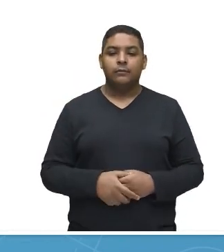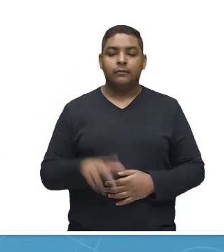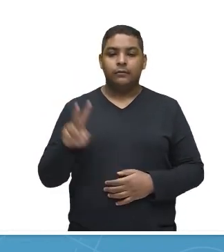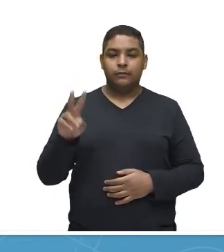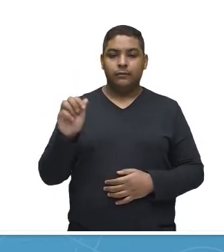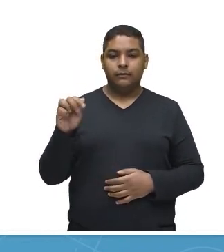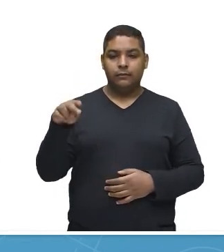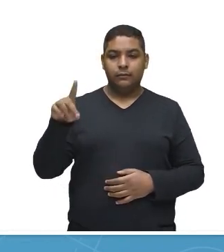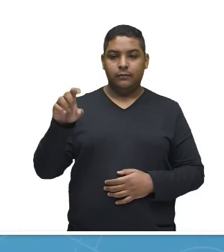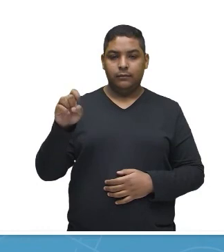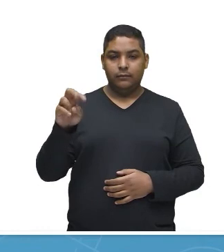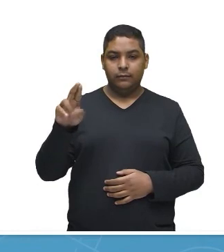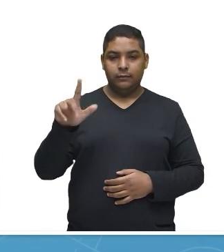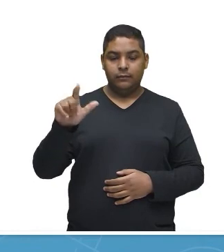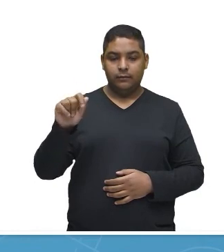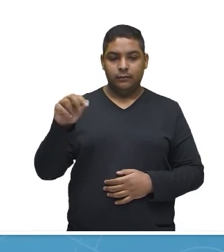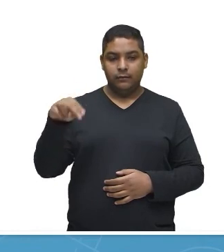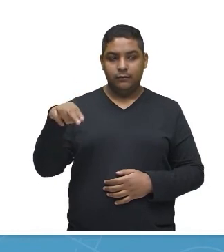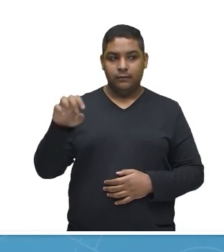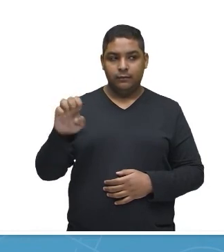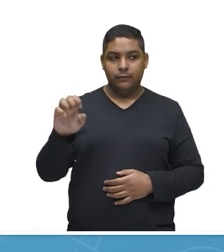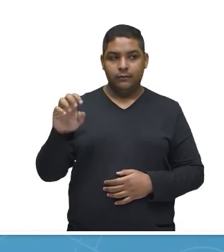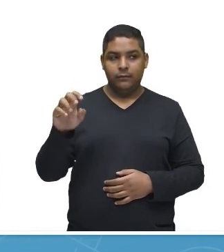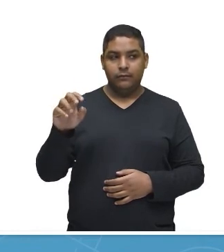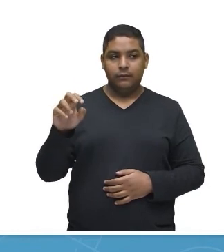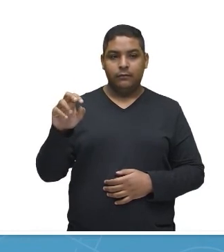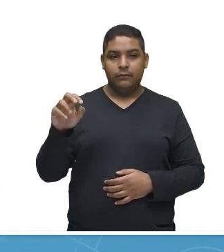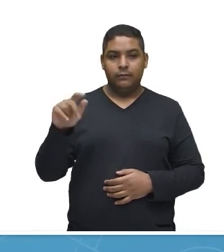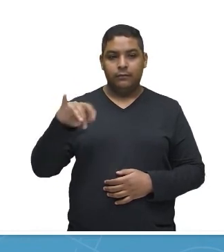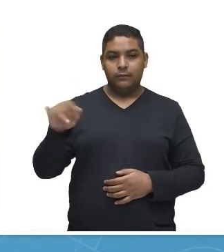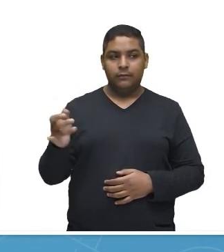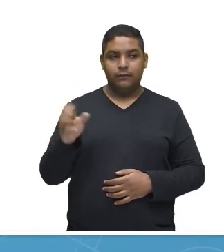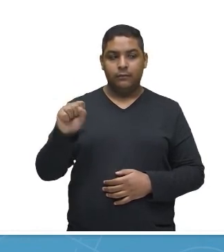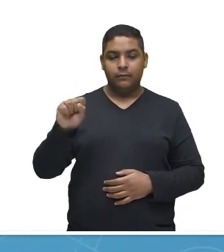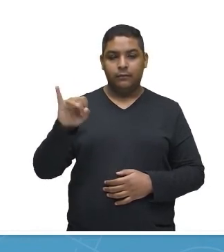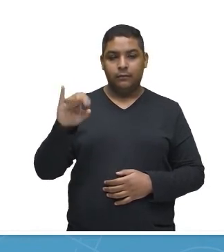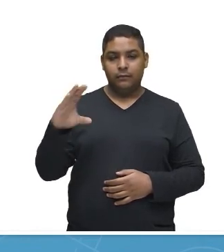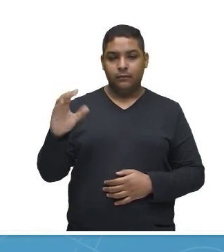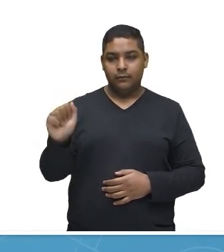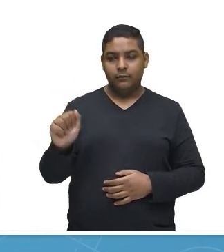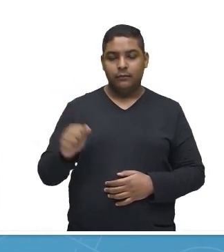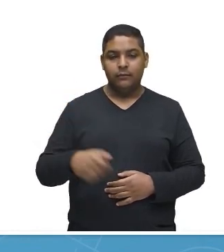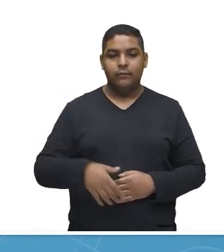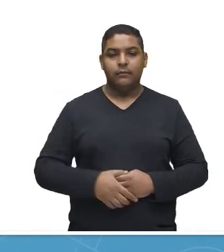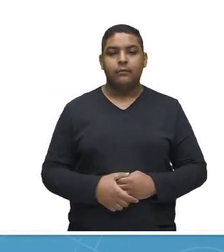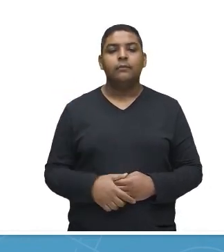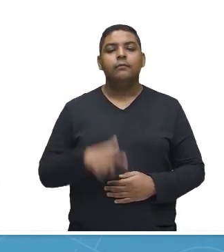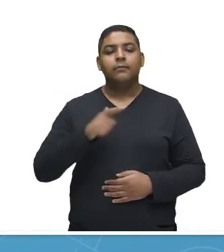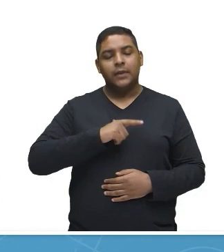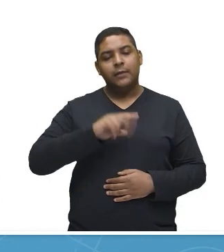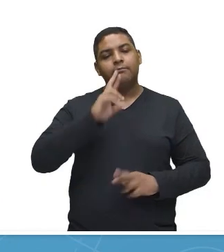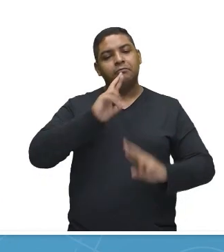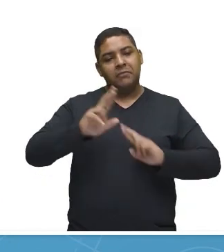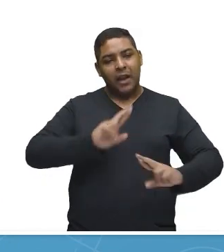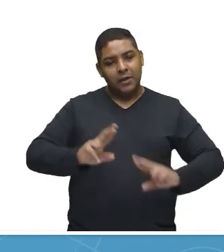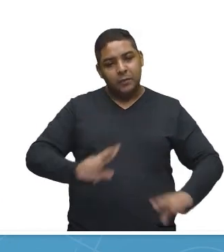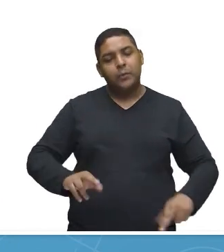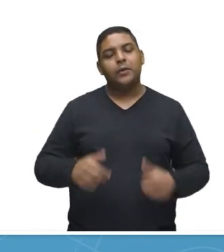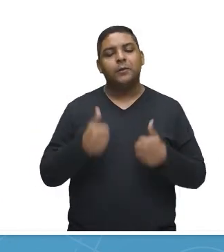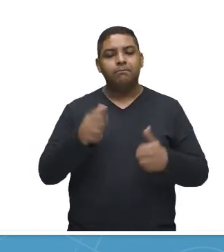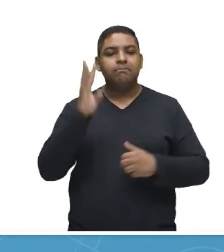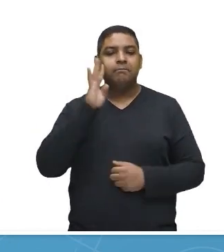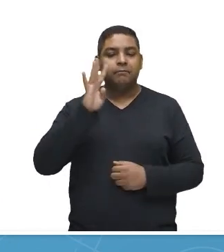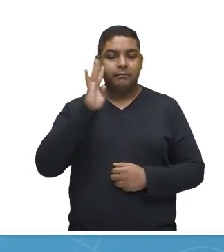Vanderlan, Hilary, Jéssica, Eduarda, Ana Beatriz, muita gente participando, que legal, Cauã,